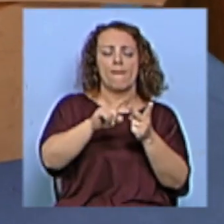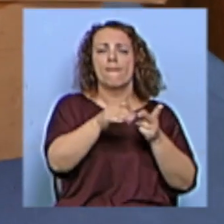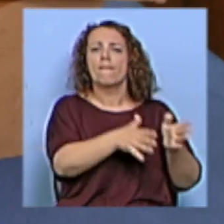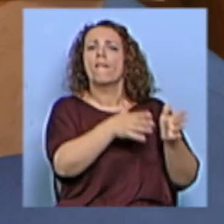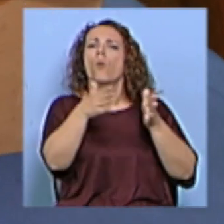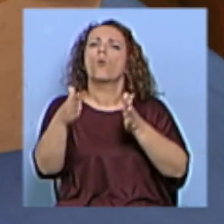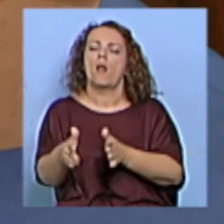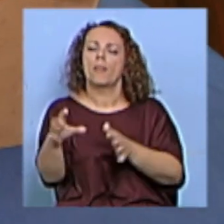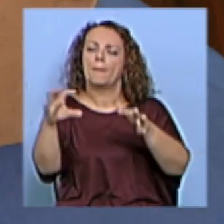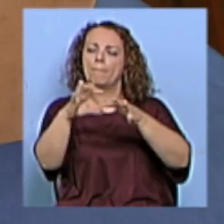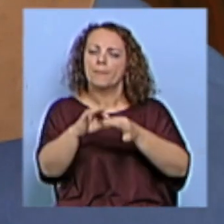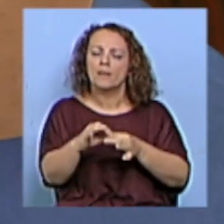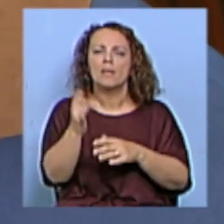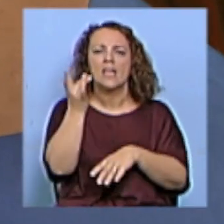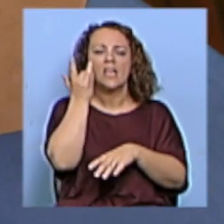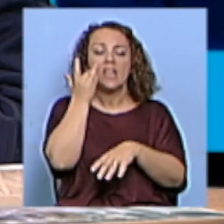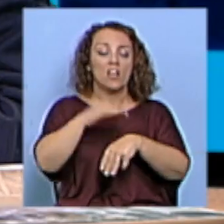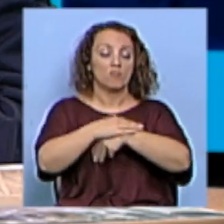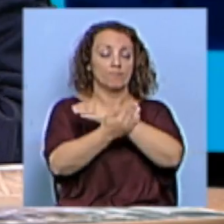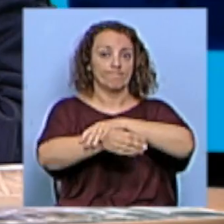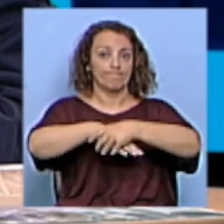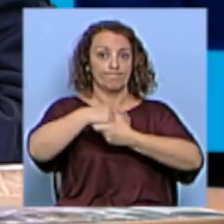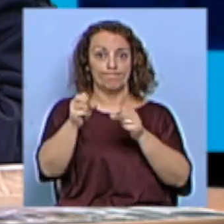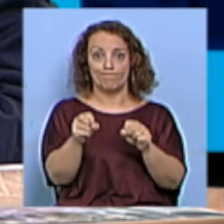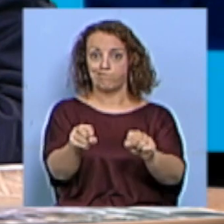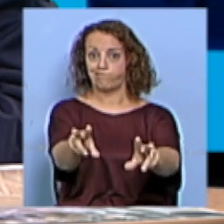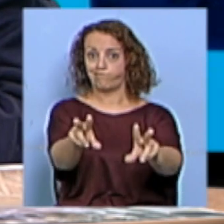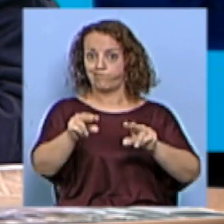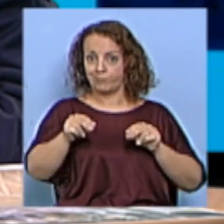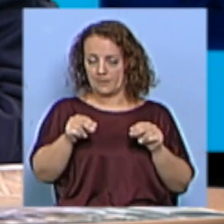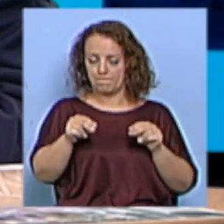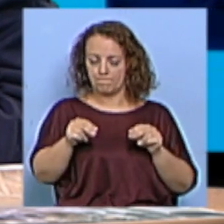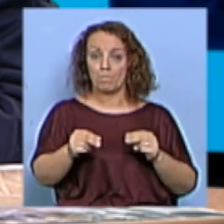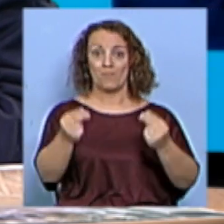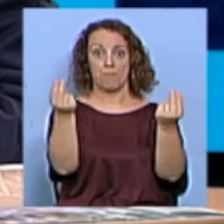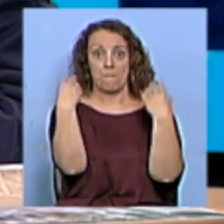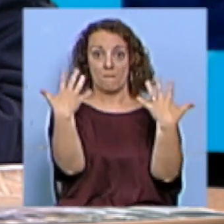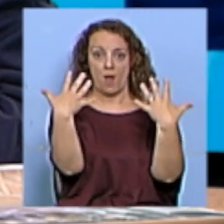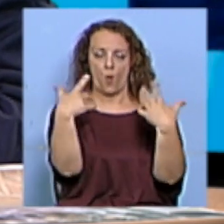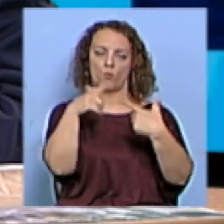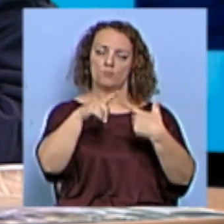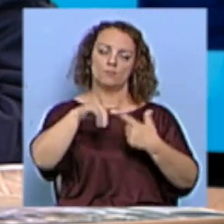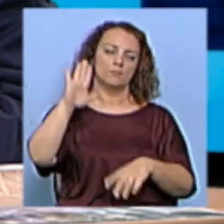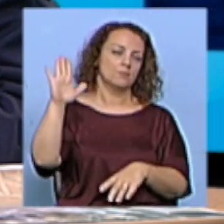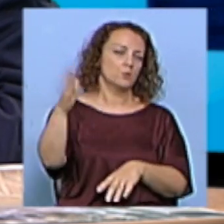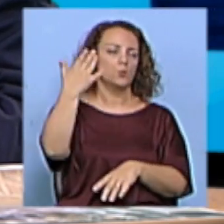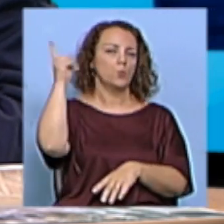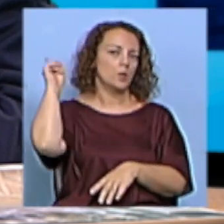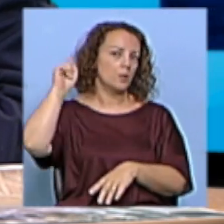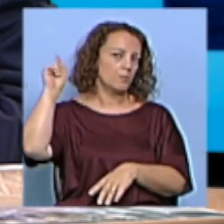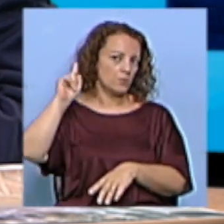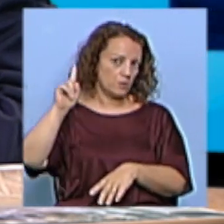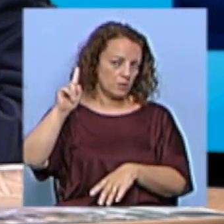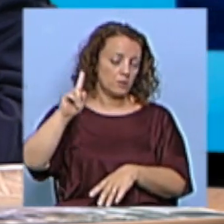com a higienização das mãos. As mãos são aqui o grande segredo, por um lado. Por